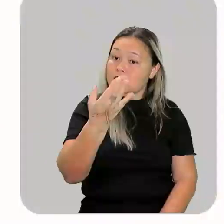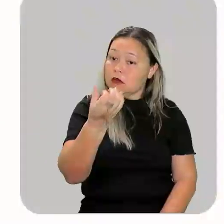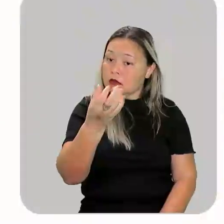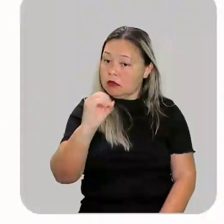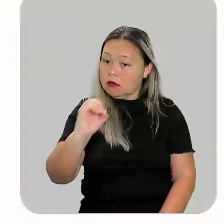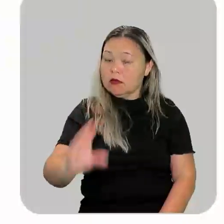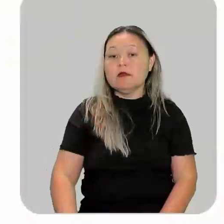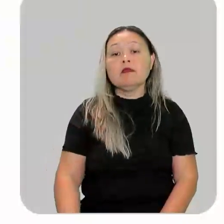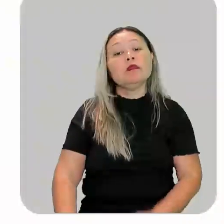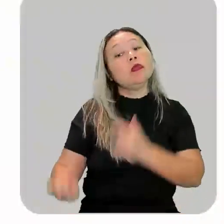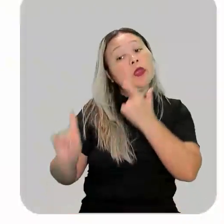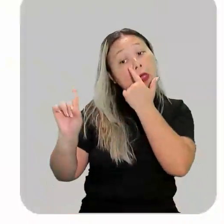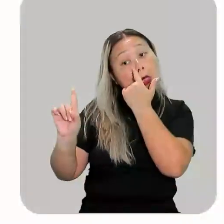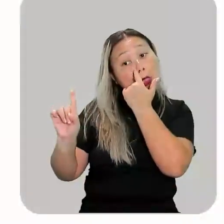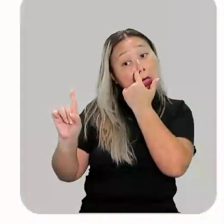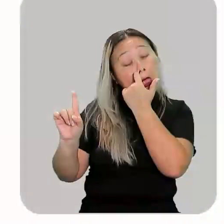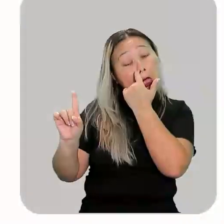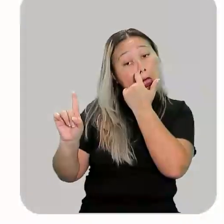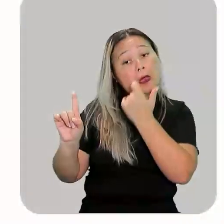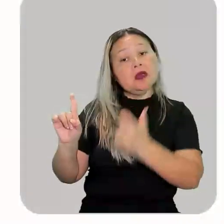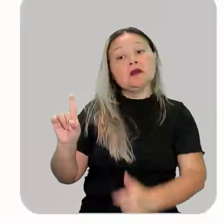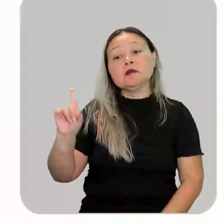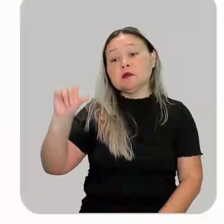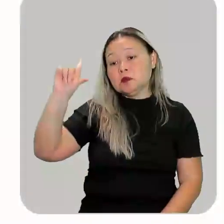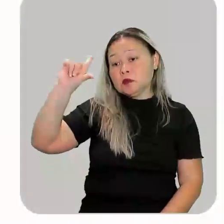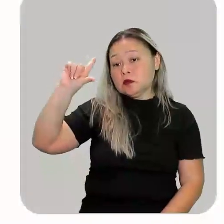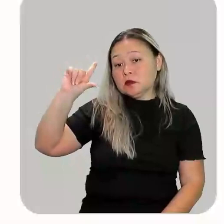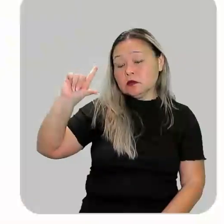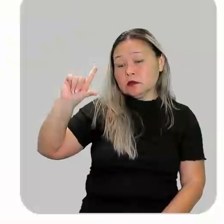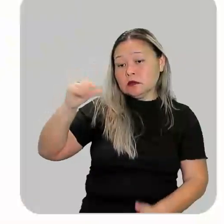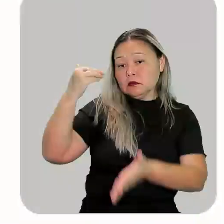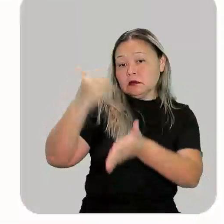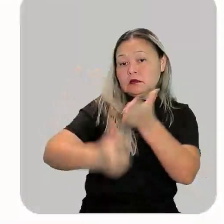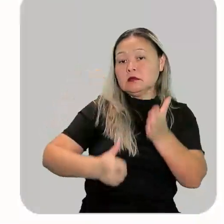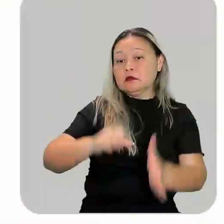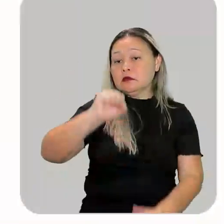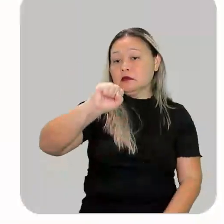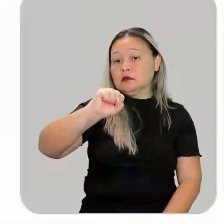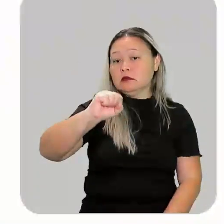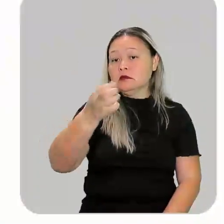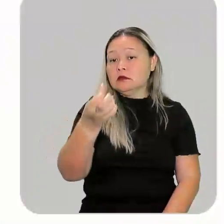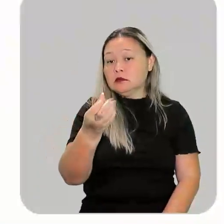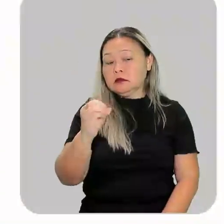460. 460, beleza? Reduzindo aí,